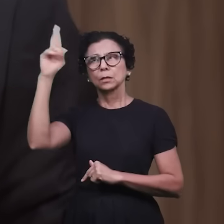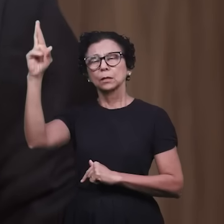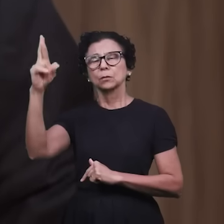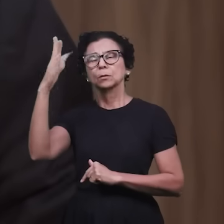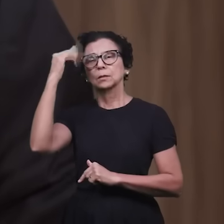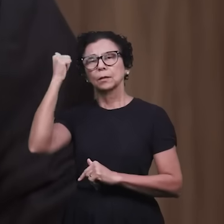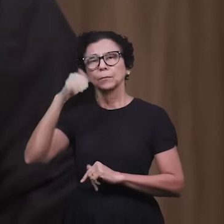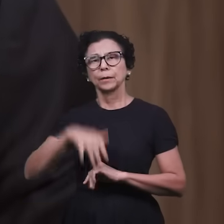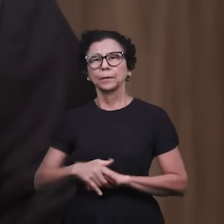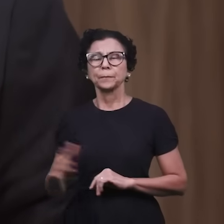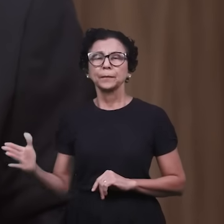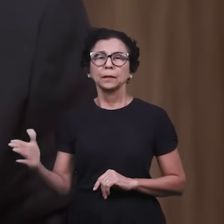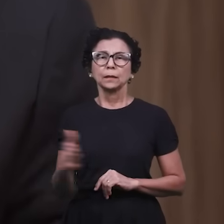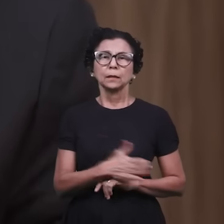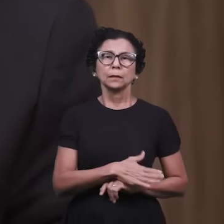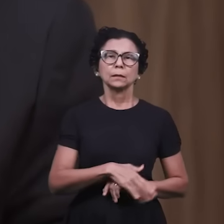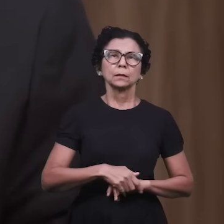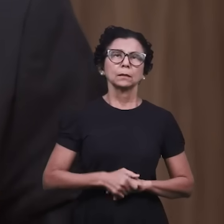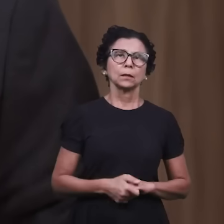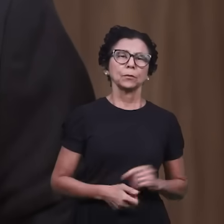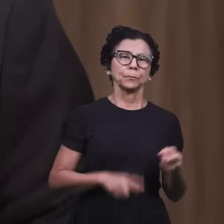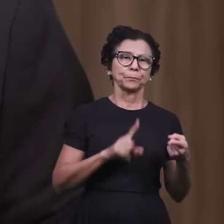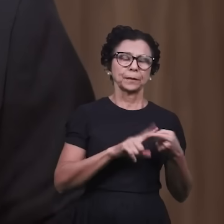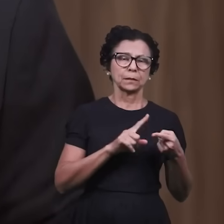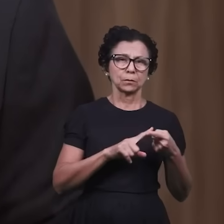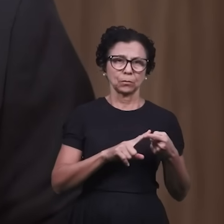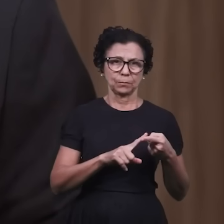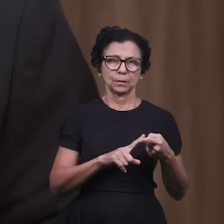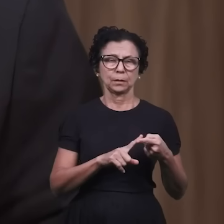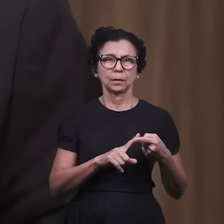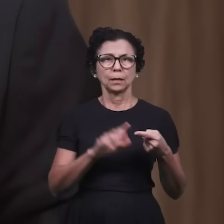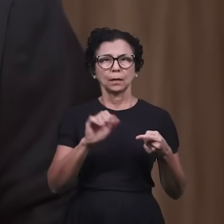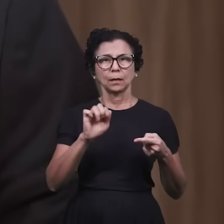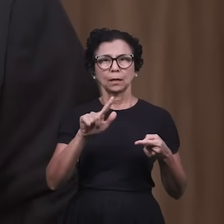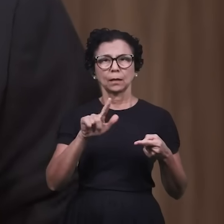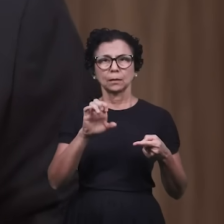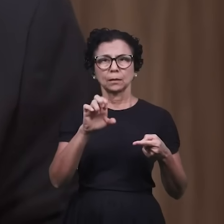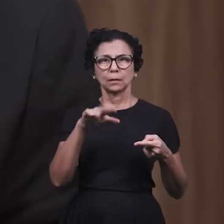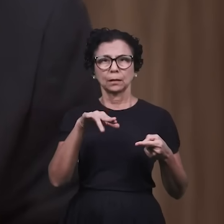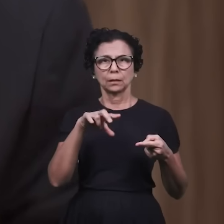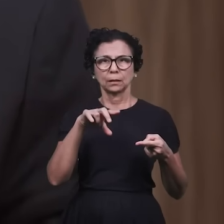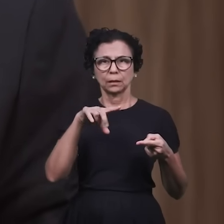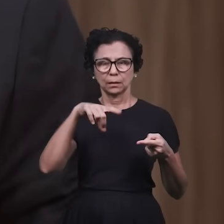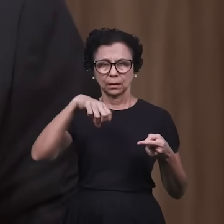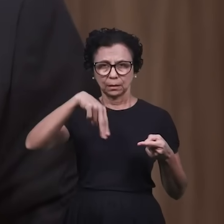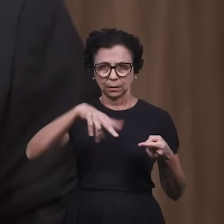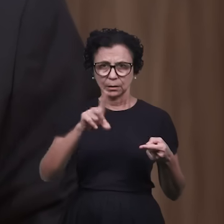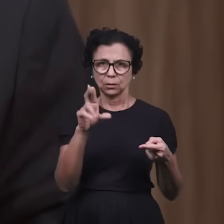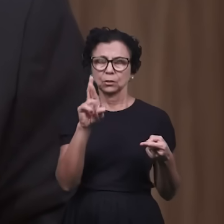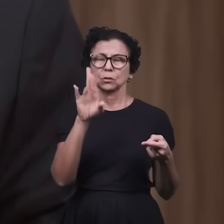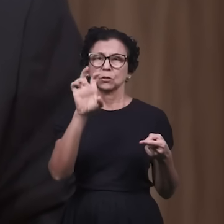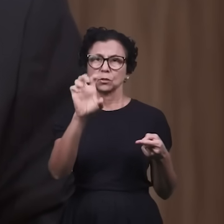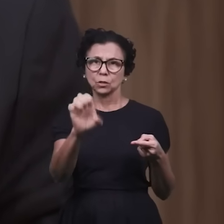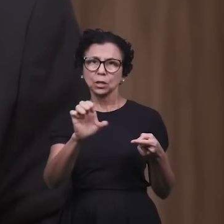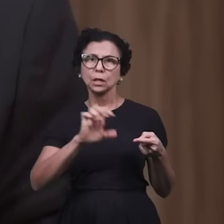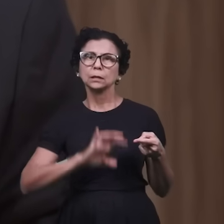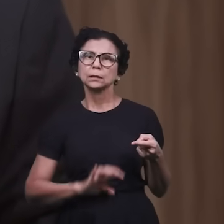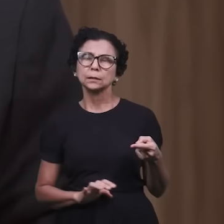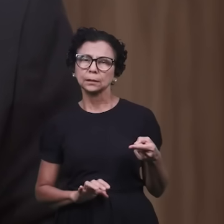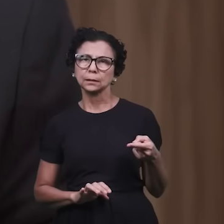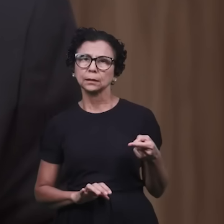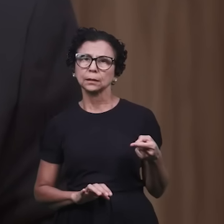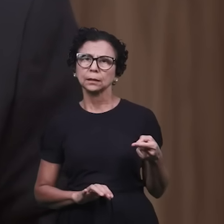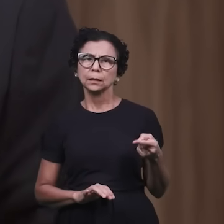os gregos, o Alexandre, o que pegou? Pegou os filósofos. O Aristóteles era o que ensinou